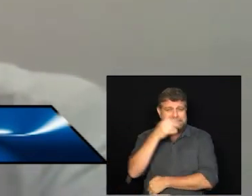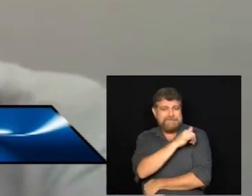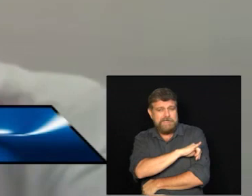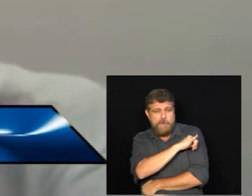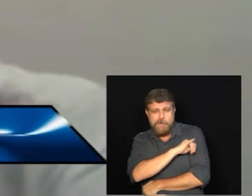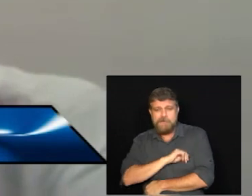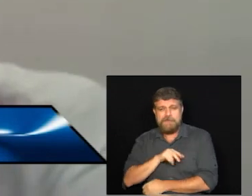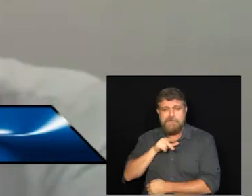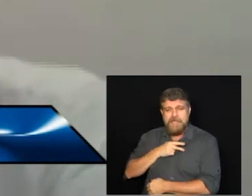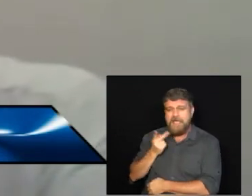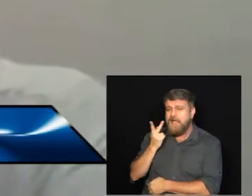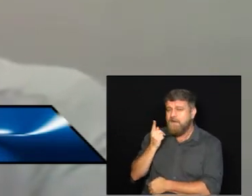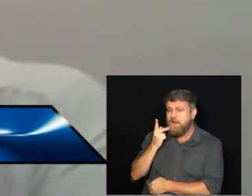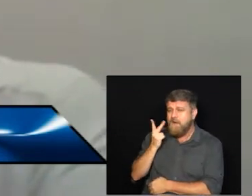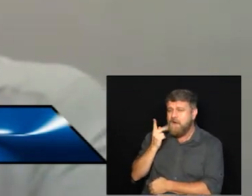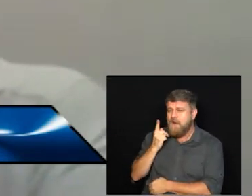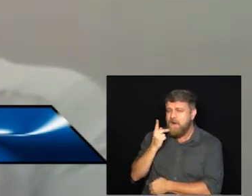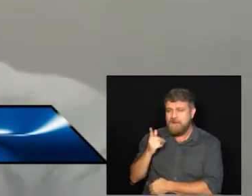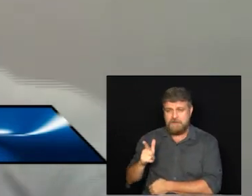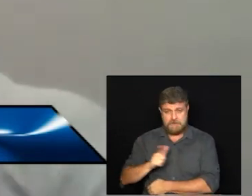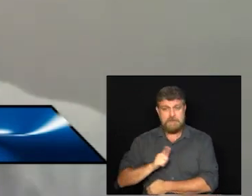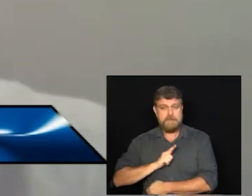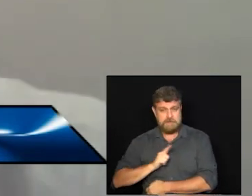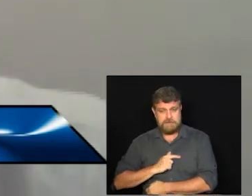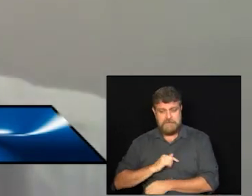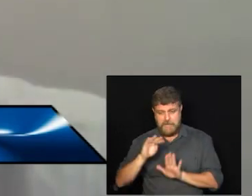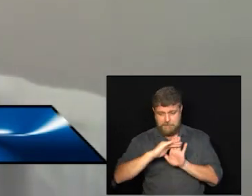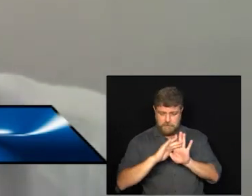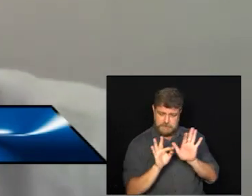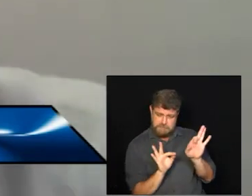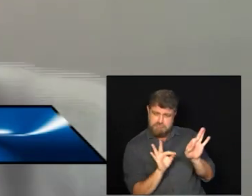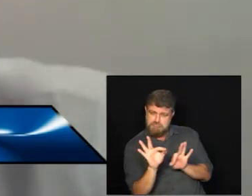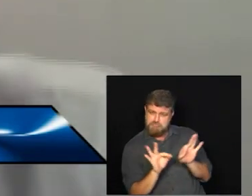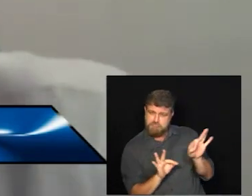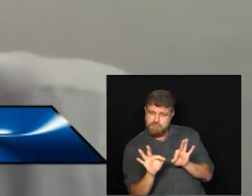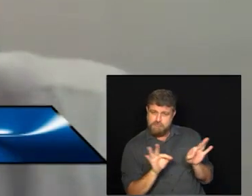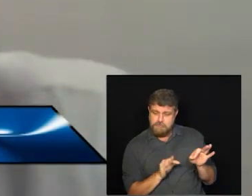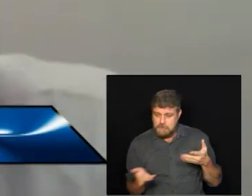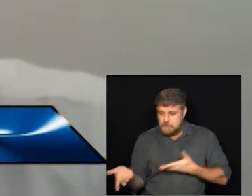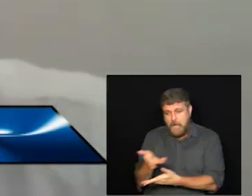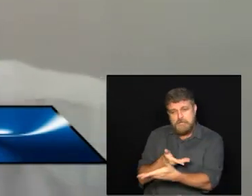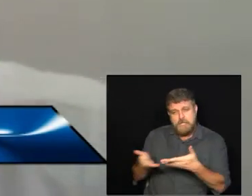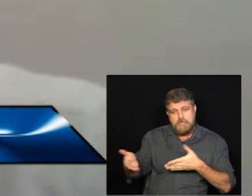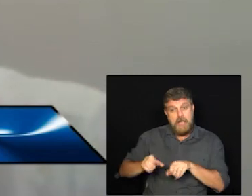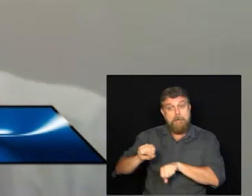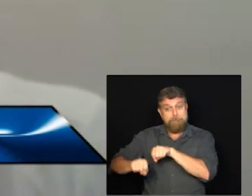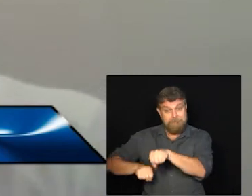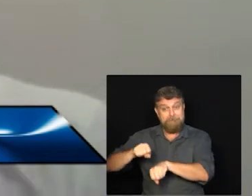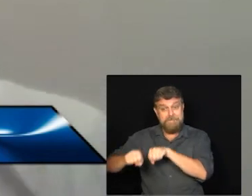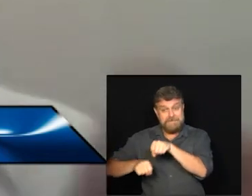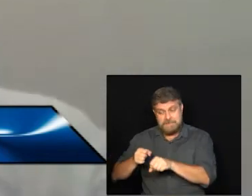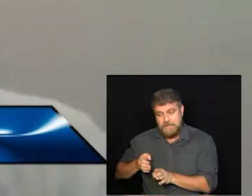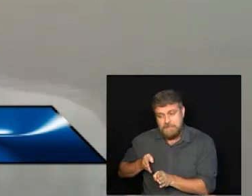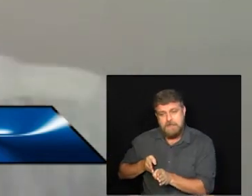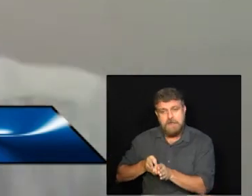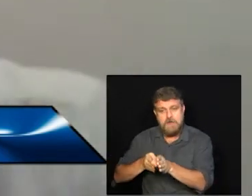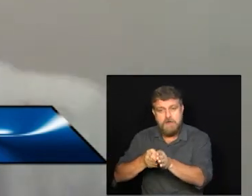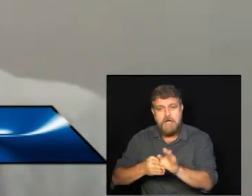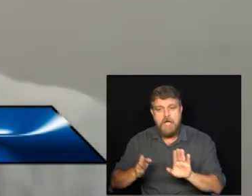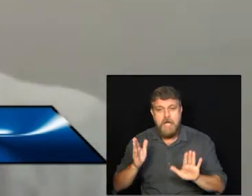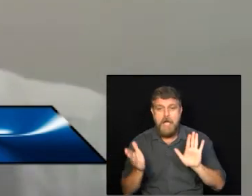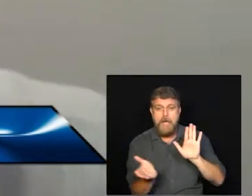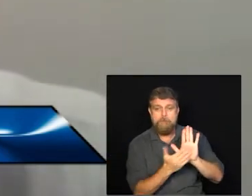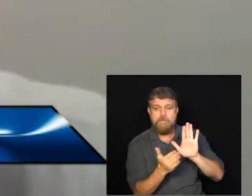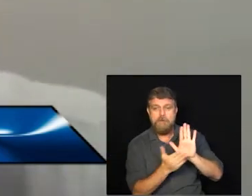Janeiro, Fortaleza, contam com grandes projetos de compartilhamento de bicicleta. A proposta